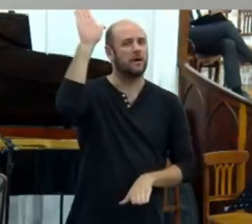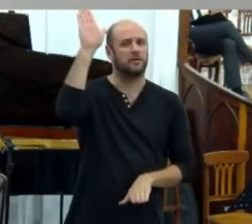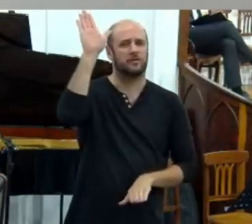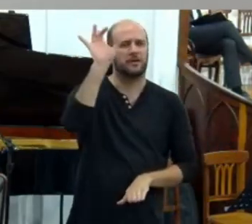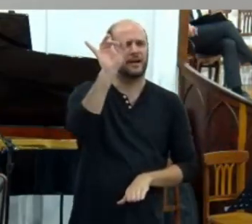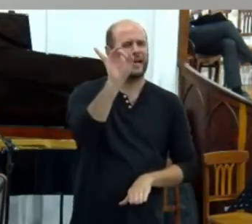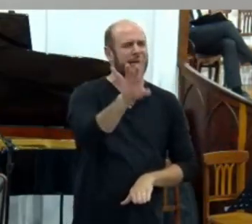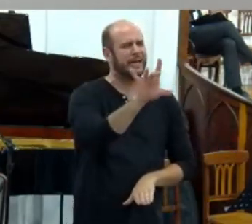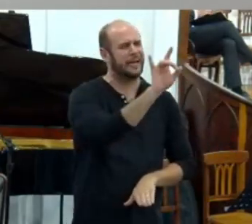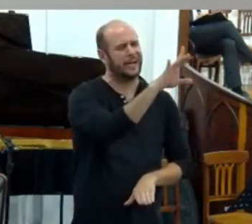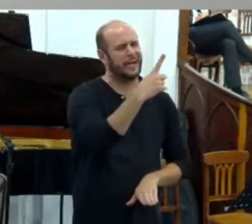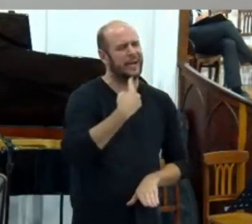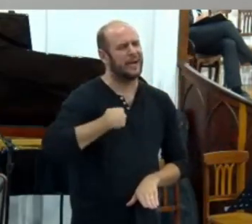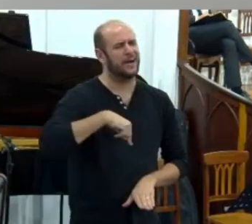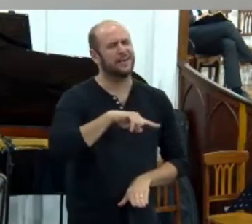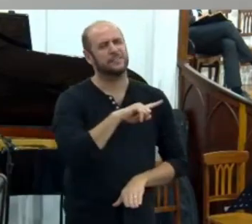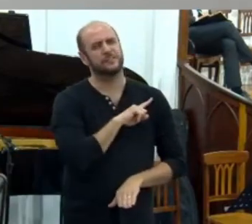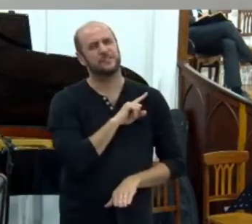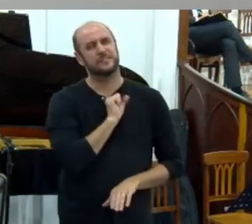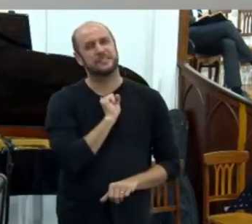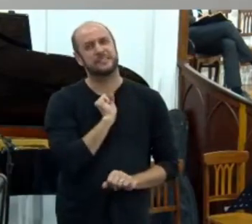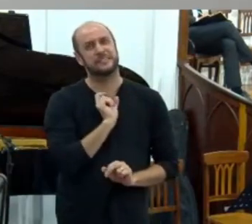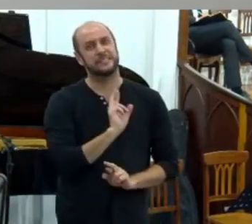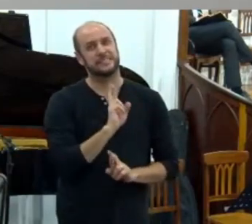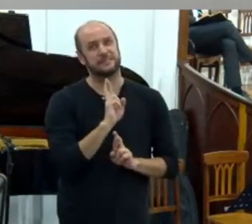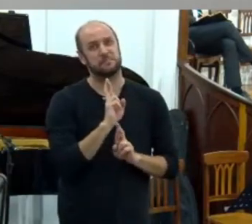cada um de nós aguarda.